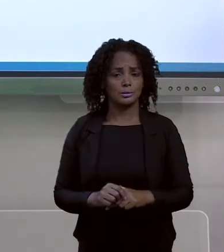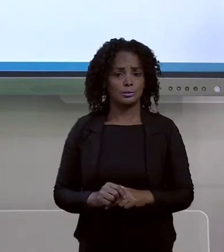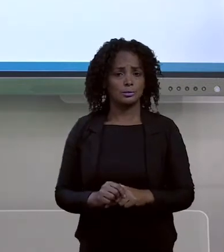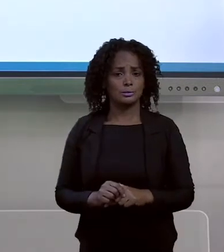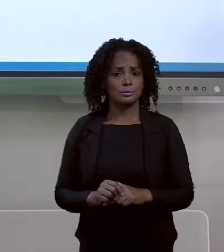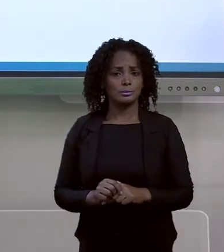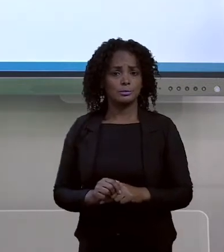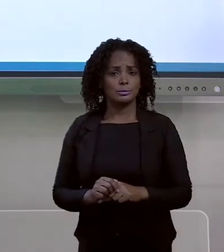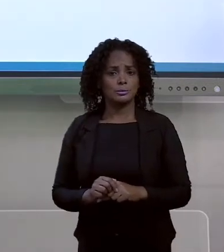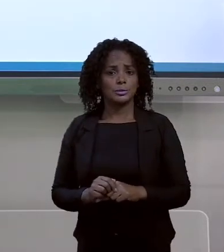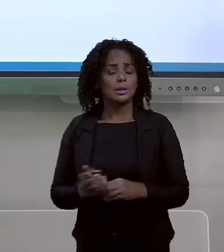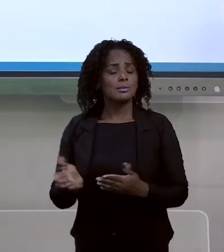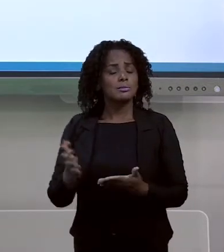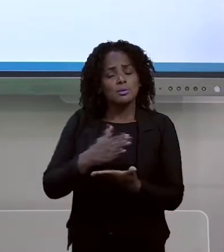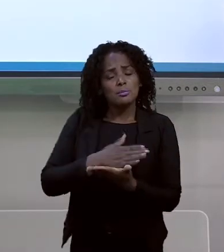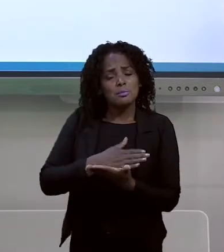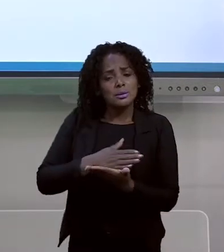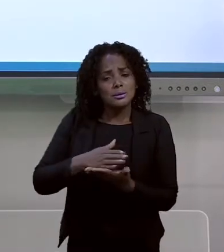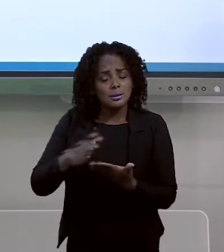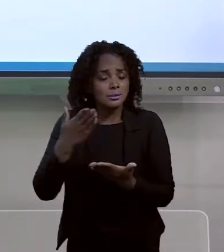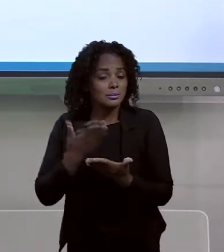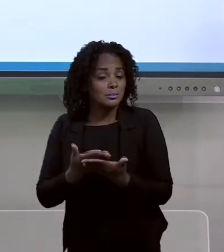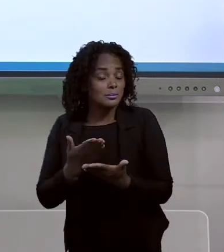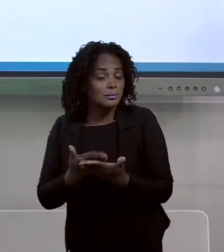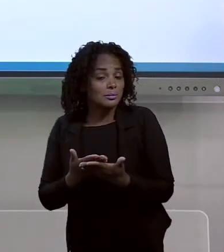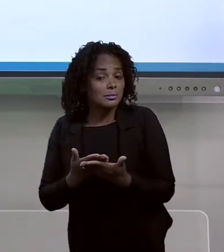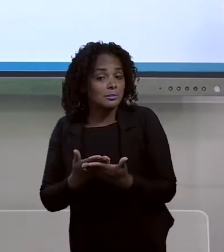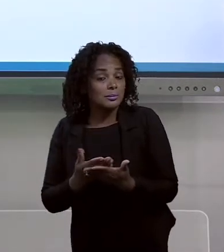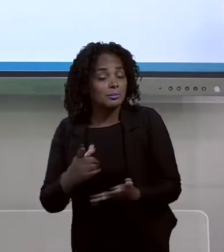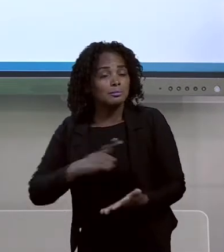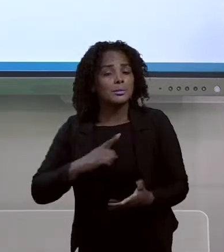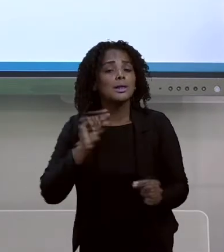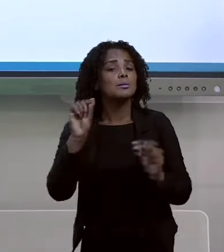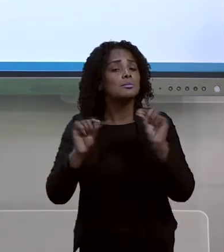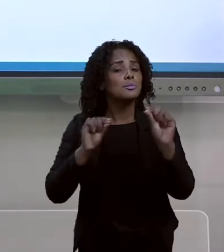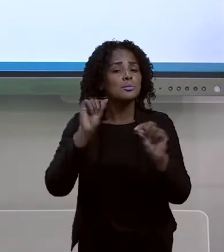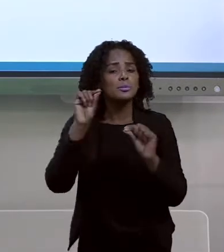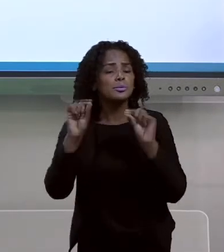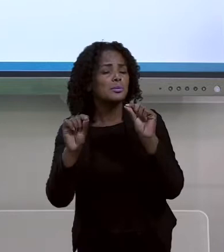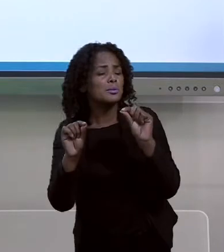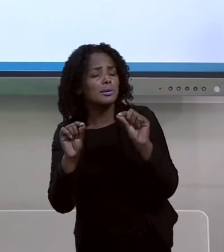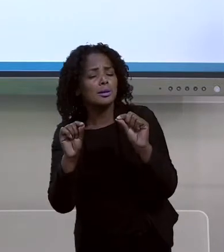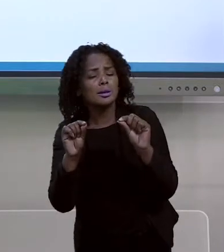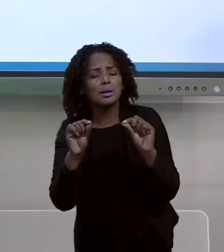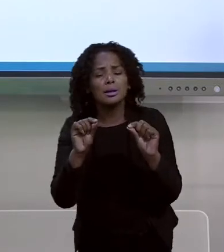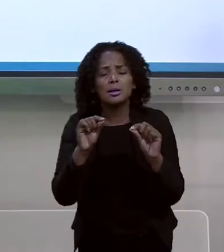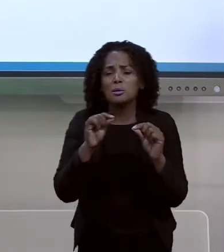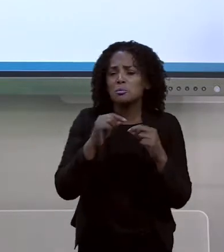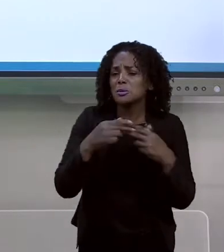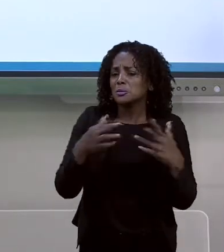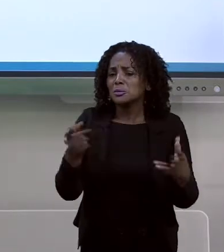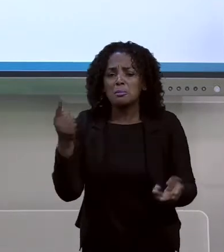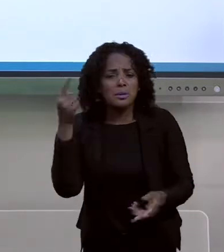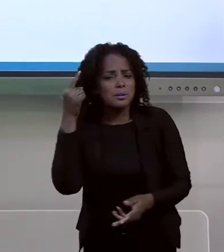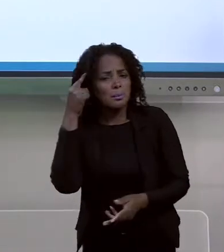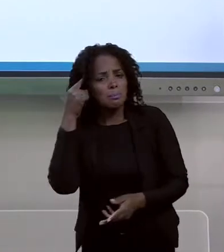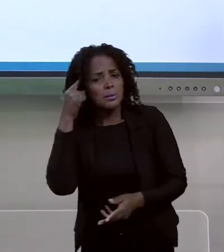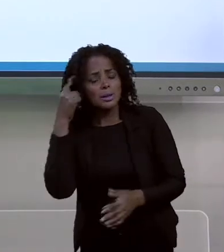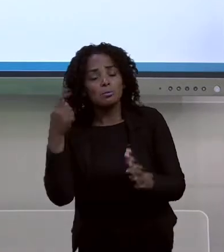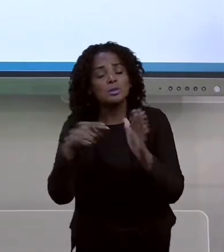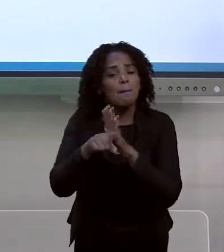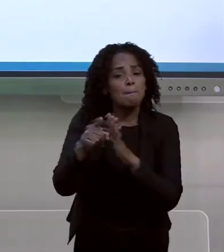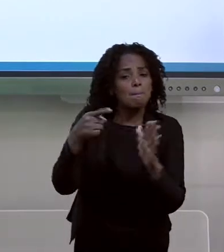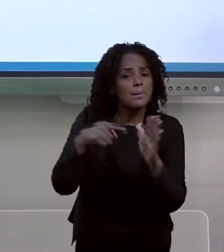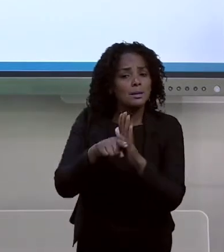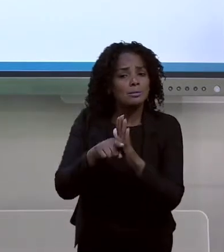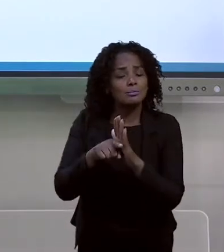Então, iniciando aqui a nossa aula, nós temos alguns pensamentos, questionamentos. Você